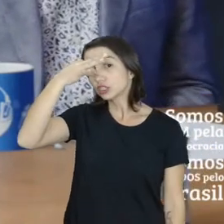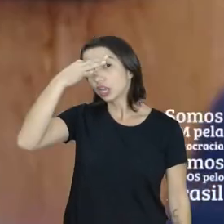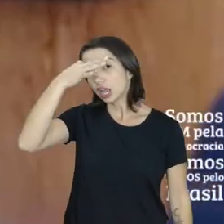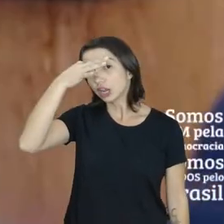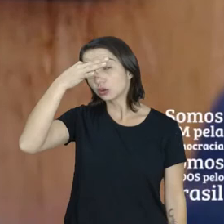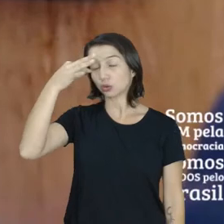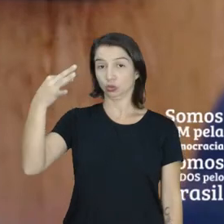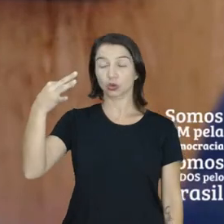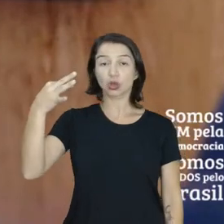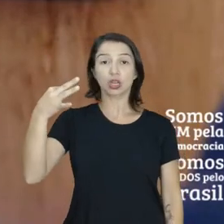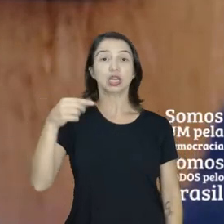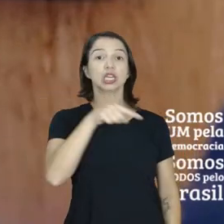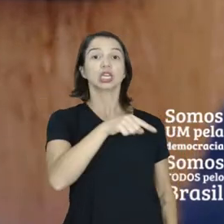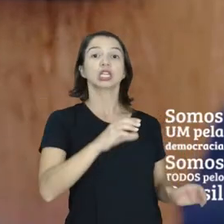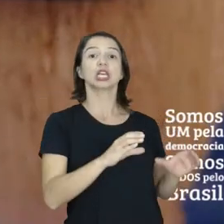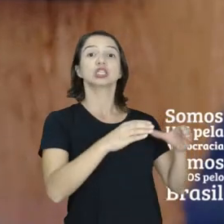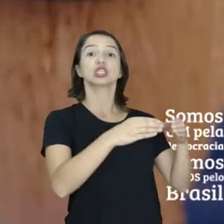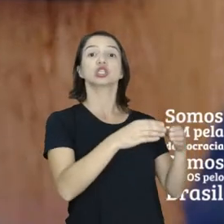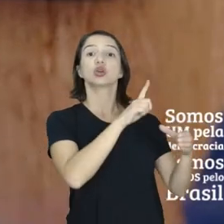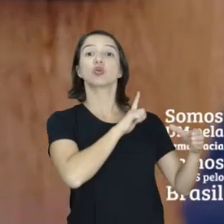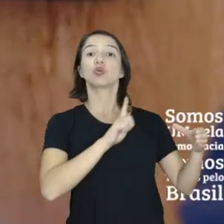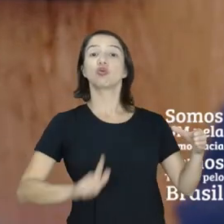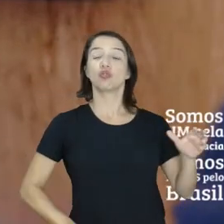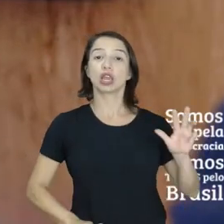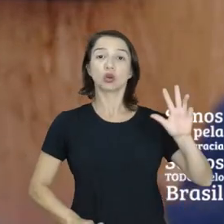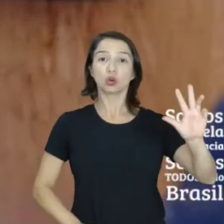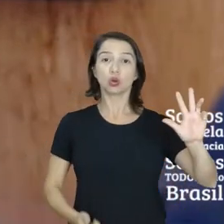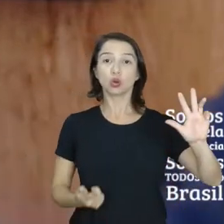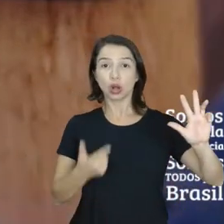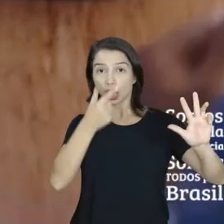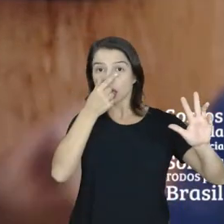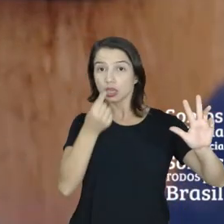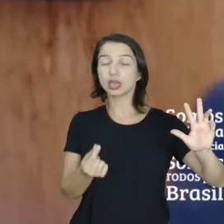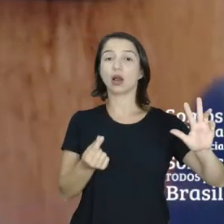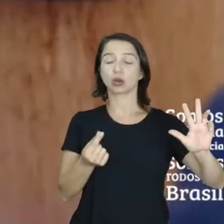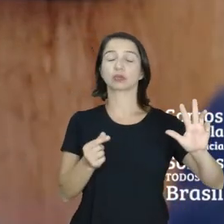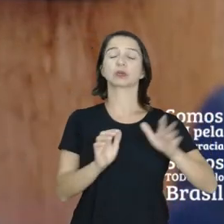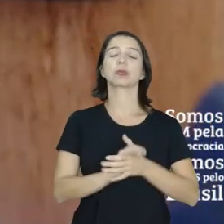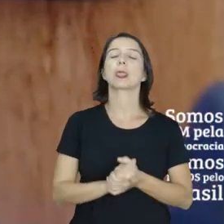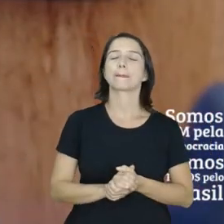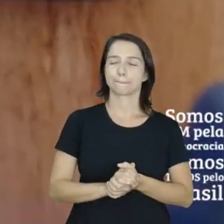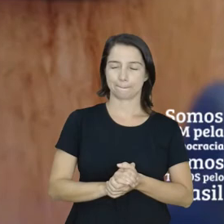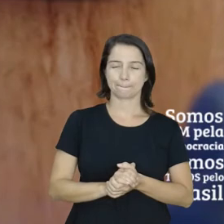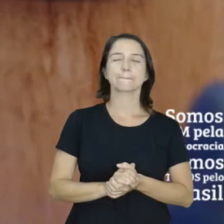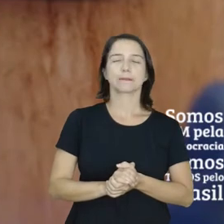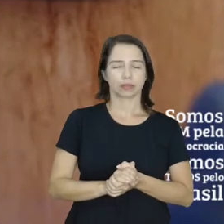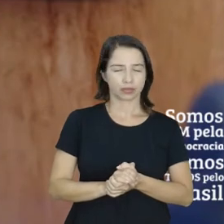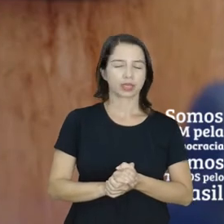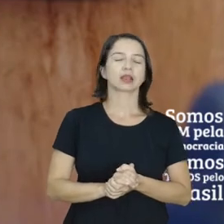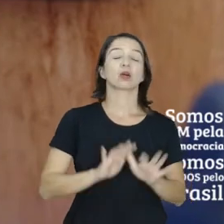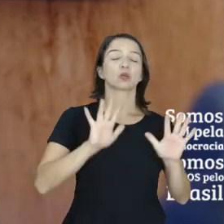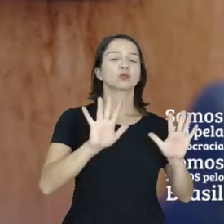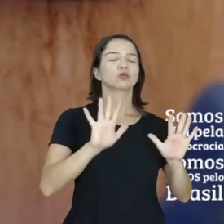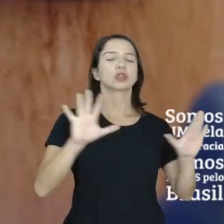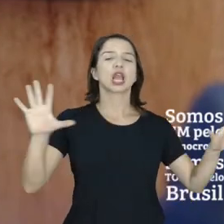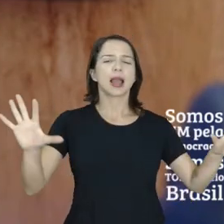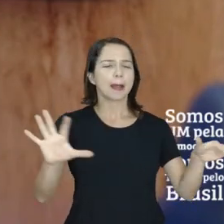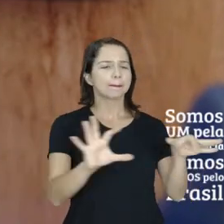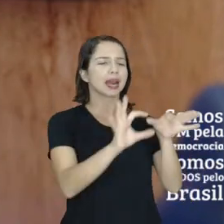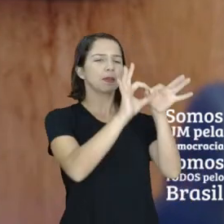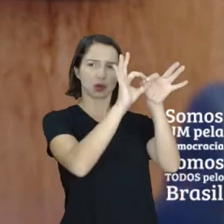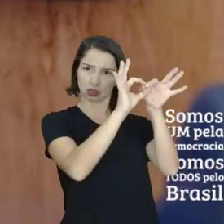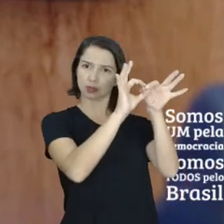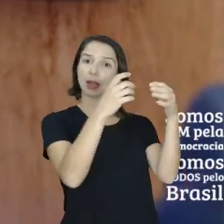Alckmin? Olha, valores cristãos... O governo, o Estado, deve ser